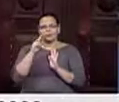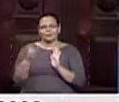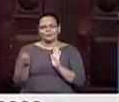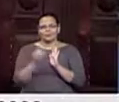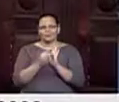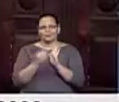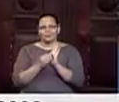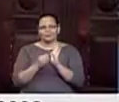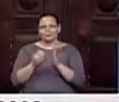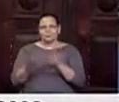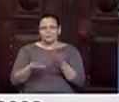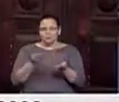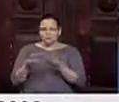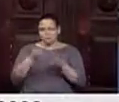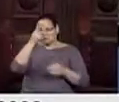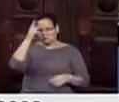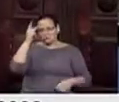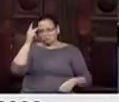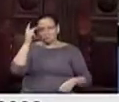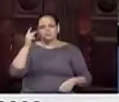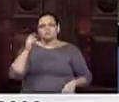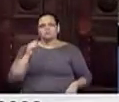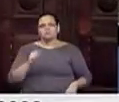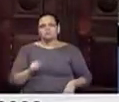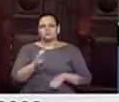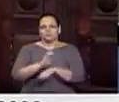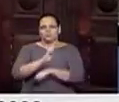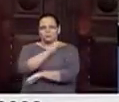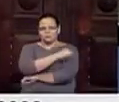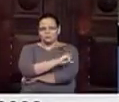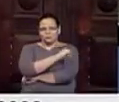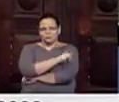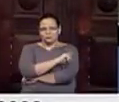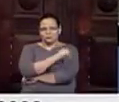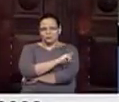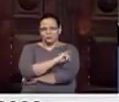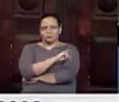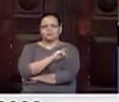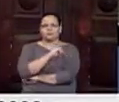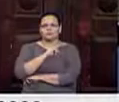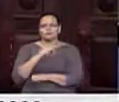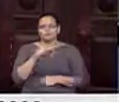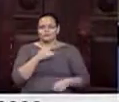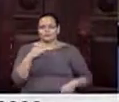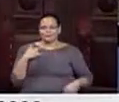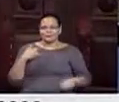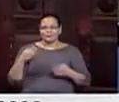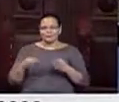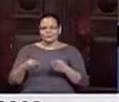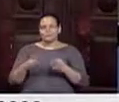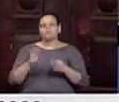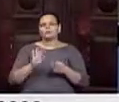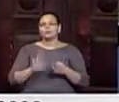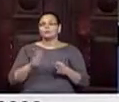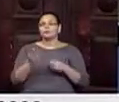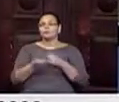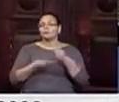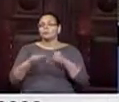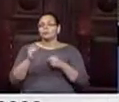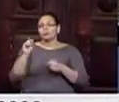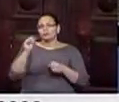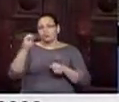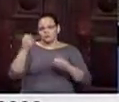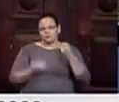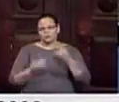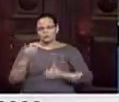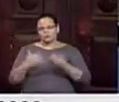às pessoas em estado de vulnerabilidade em situação de elevado risco de saúde bem nós estamos falando basicamente de